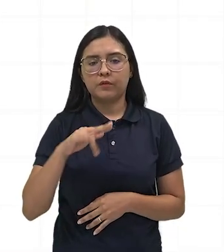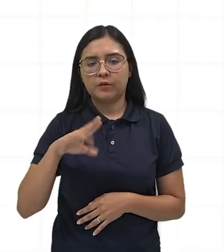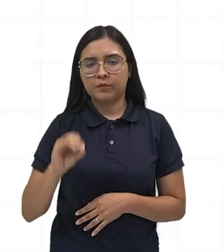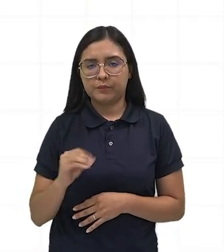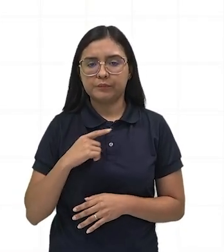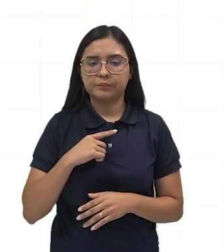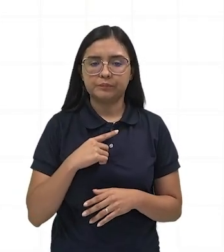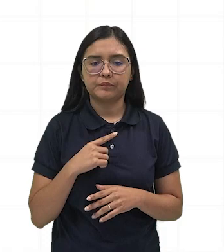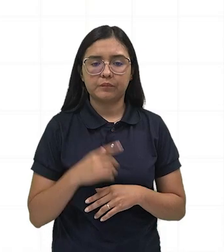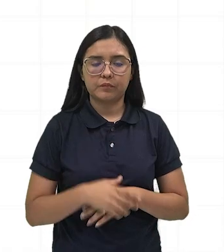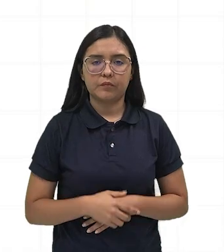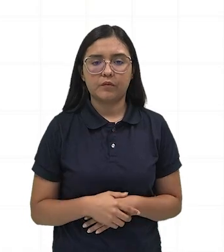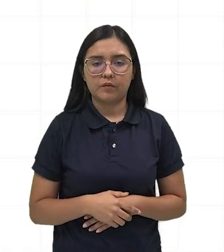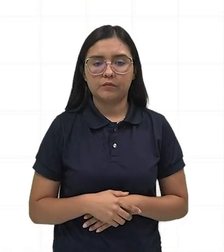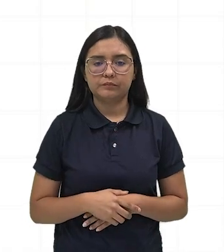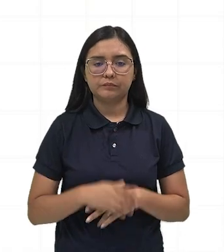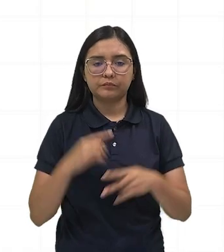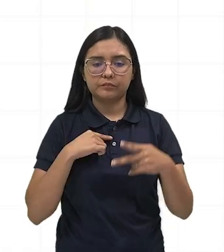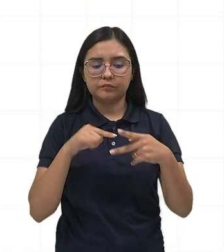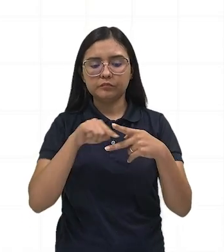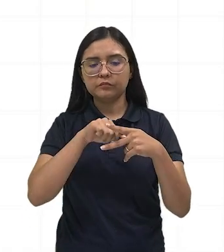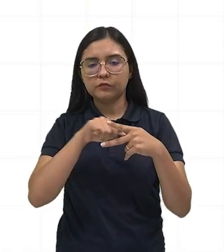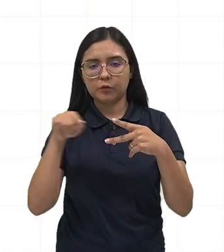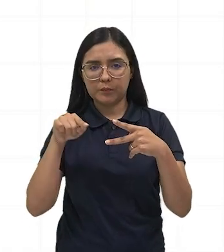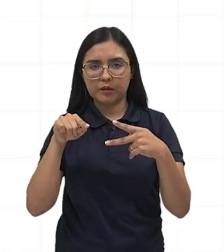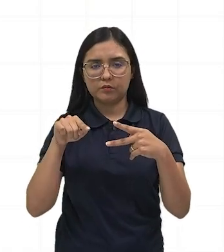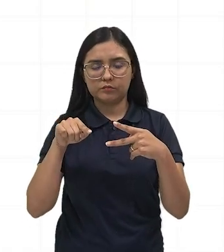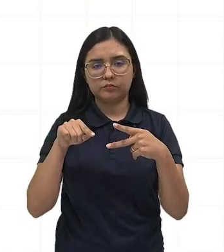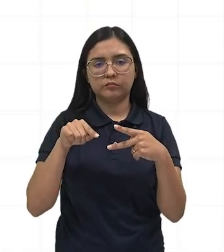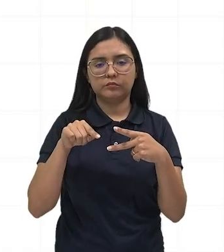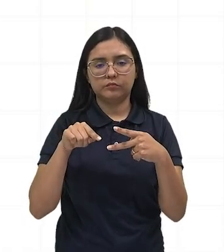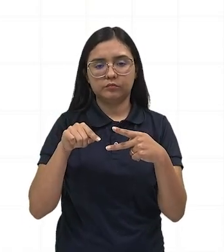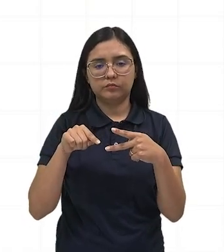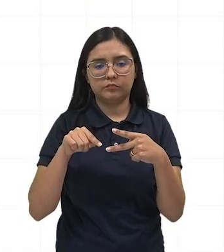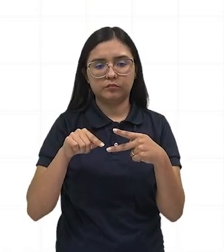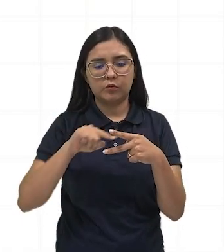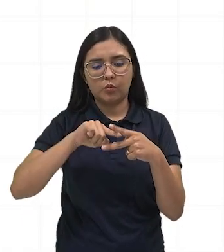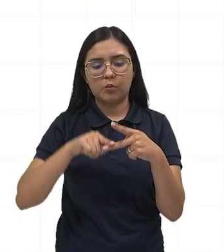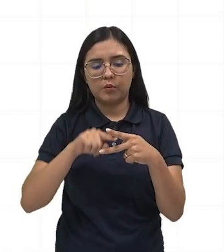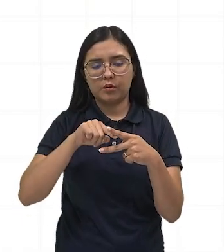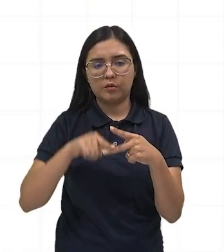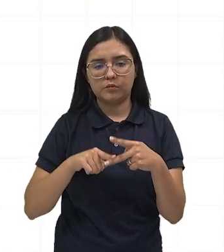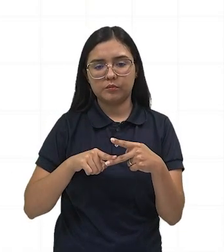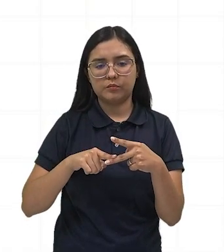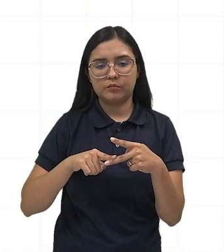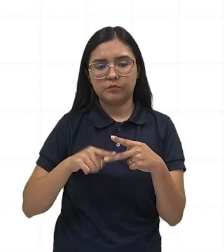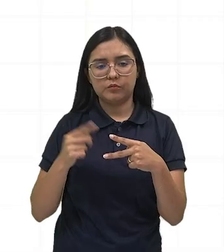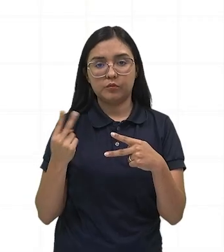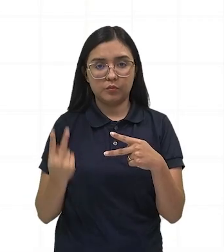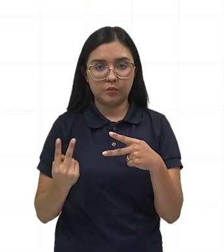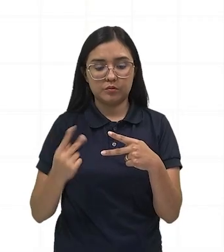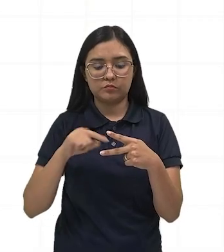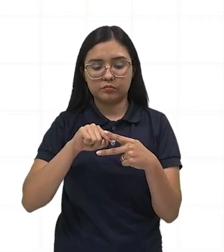meio, tá? E esse meio vai dividir ali o meu ângulo em duas